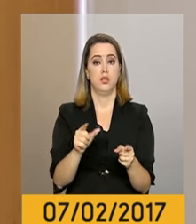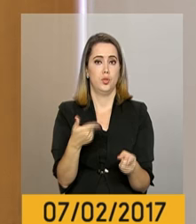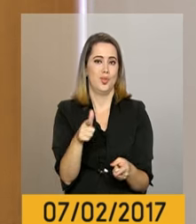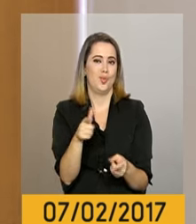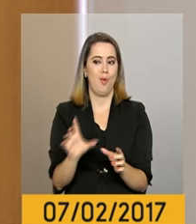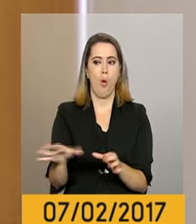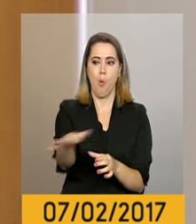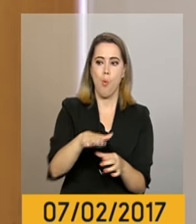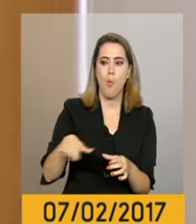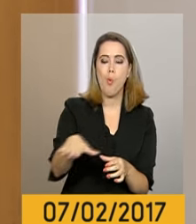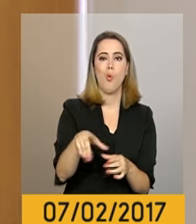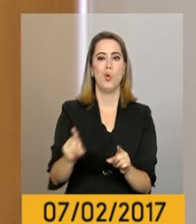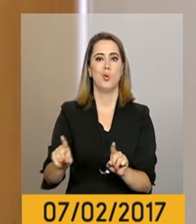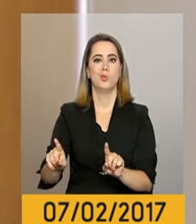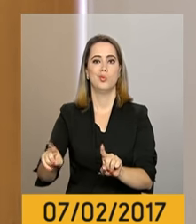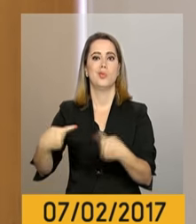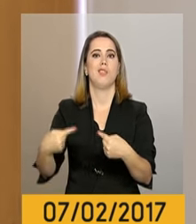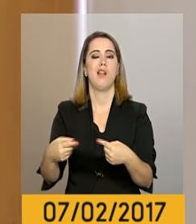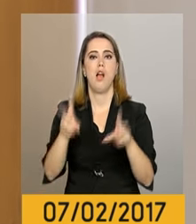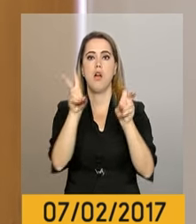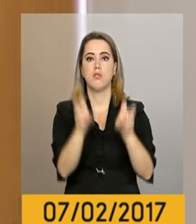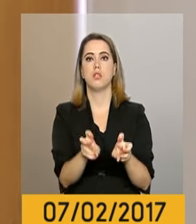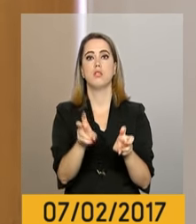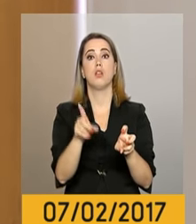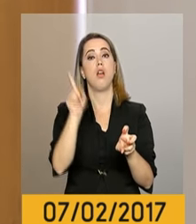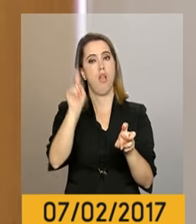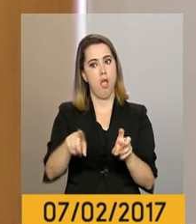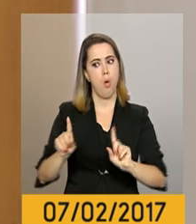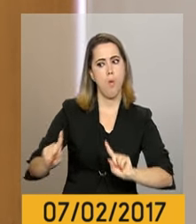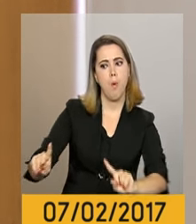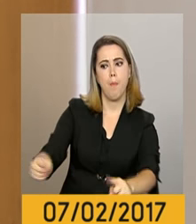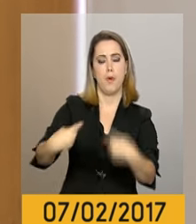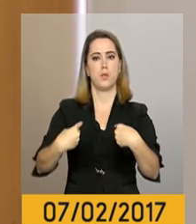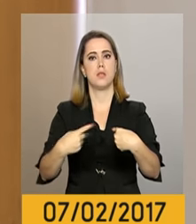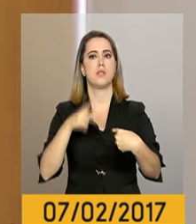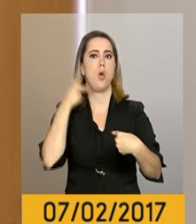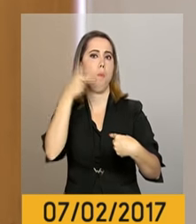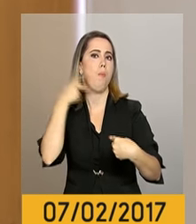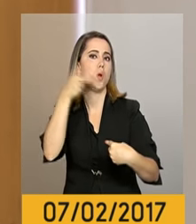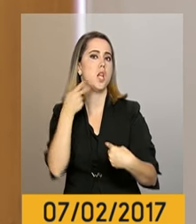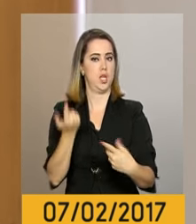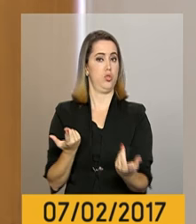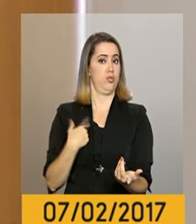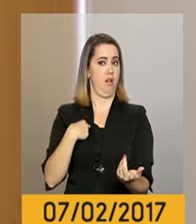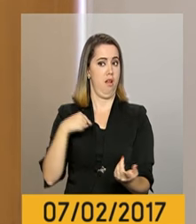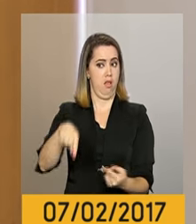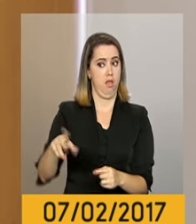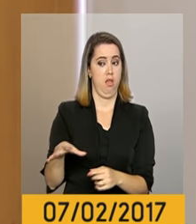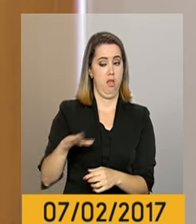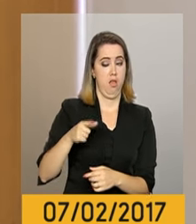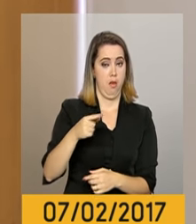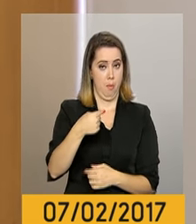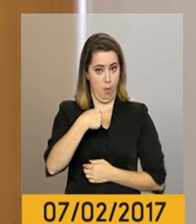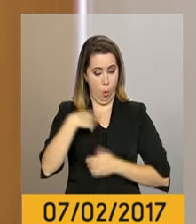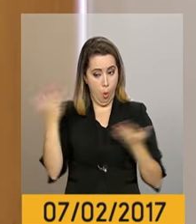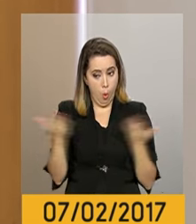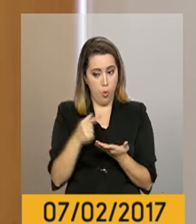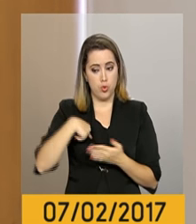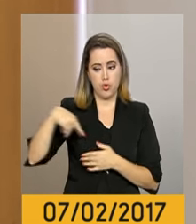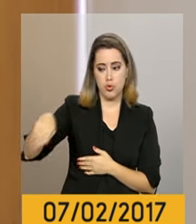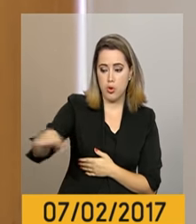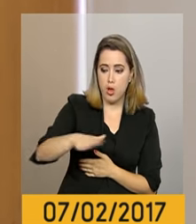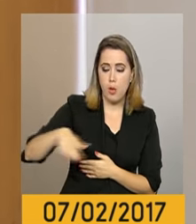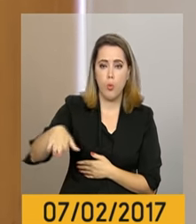é oposição de mérito ao tema, é uma oposição política. É porque eu sou oposição, portanto, trabalho contra. Não é? E o